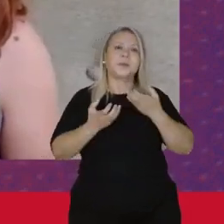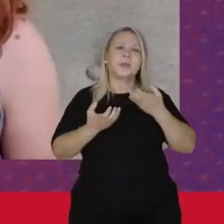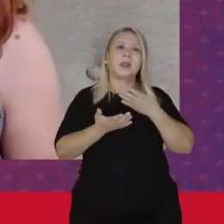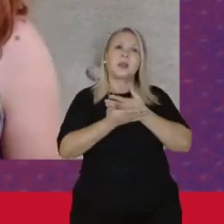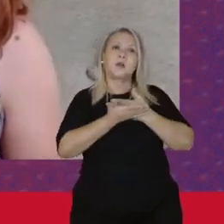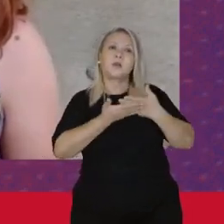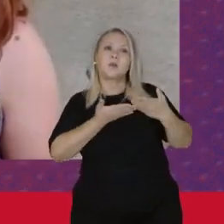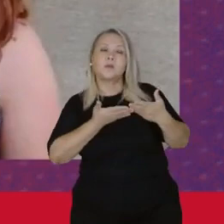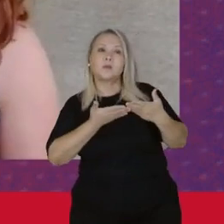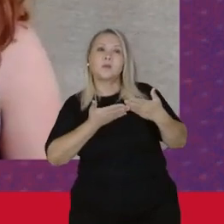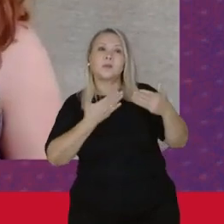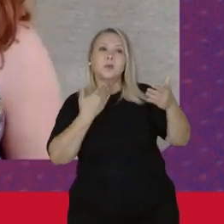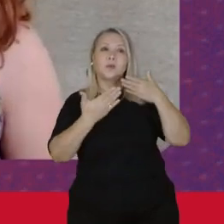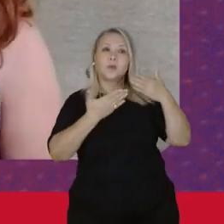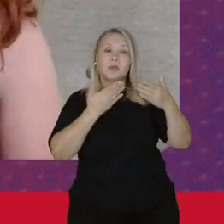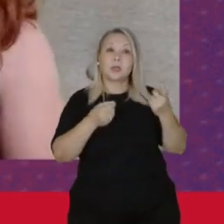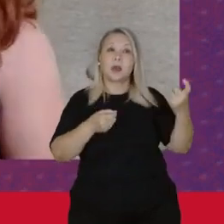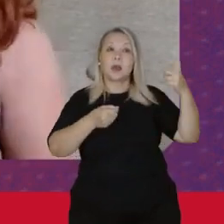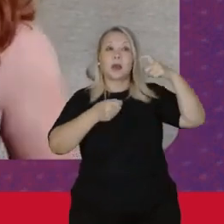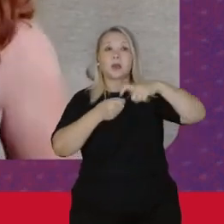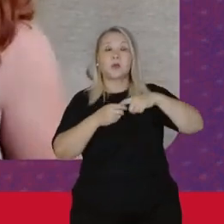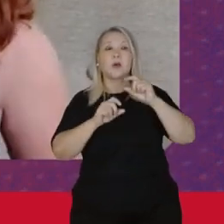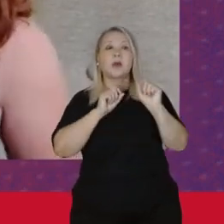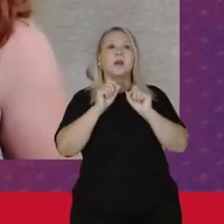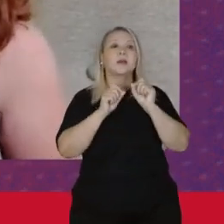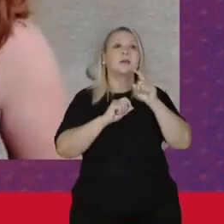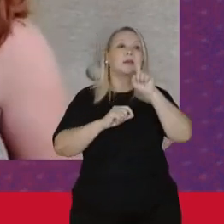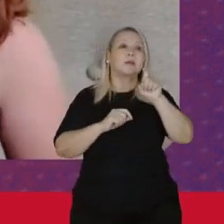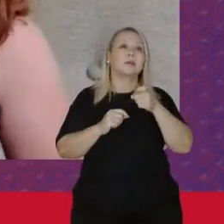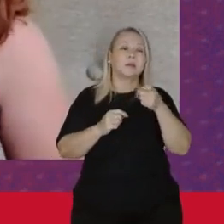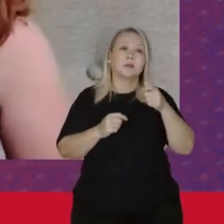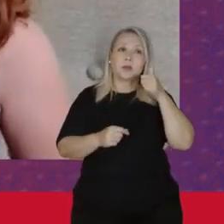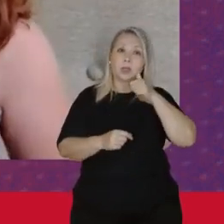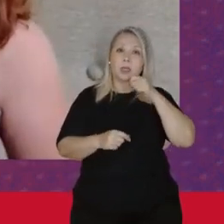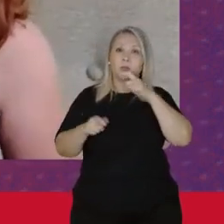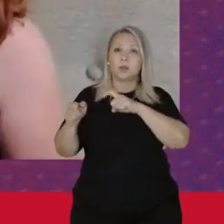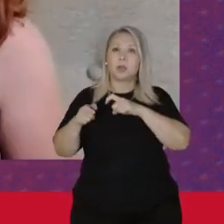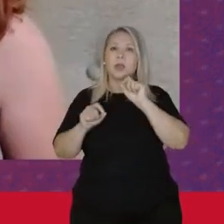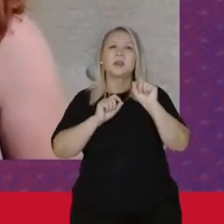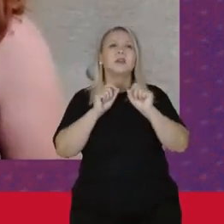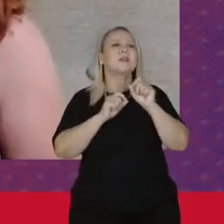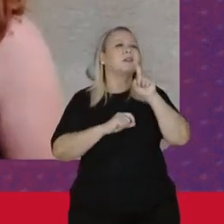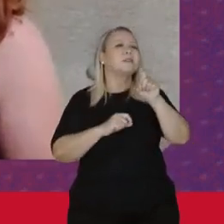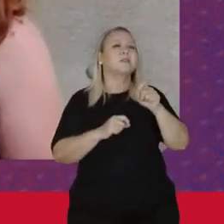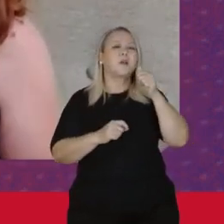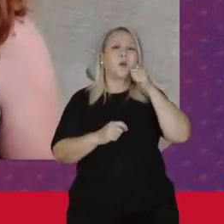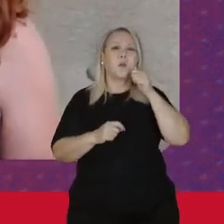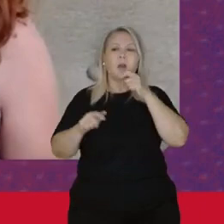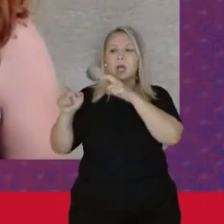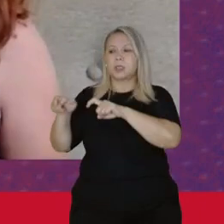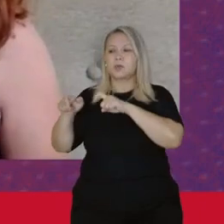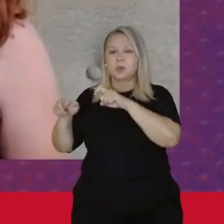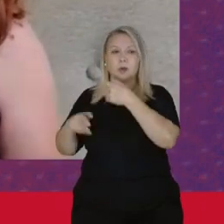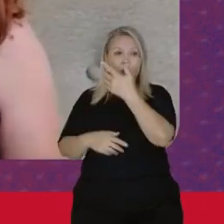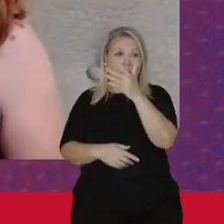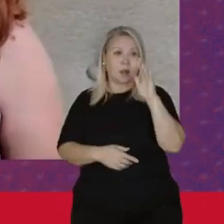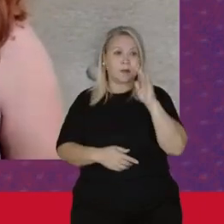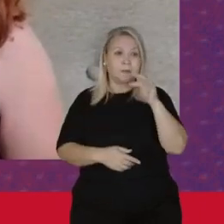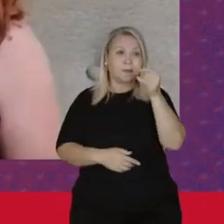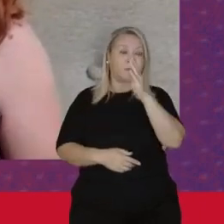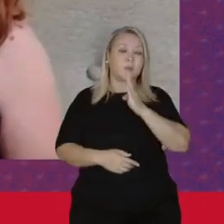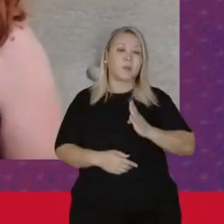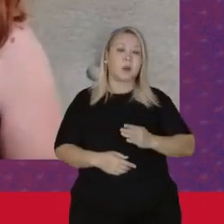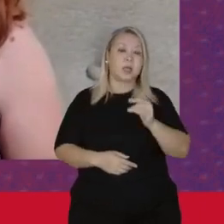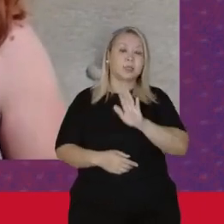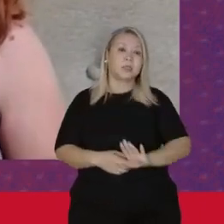começar retomando, então, quem são, quando a gente fala das mulheres rurais, quem são as mulheres rurais, né? No Brasil, em geral, a gente vê